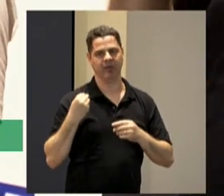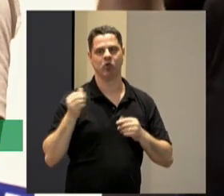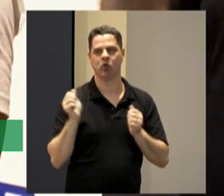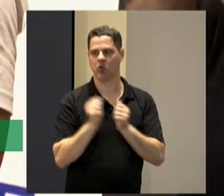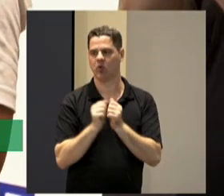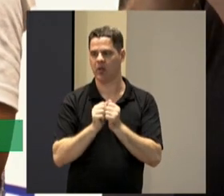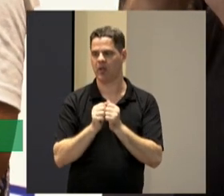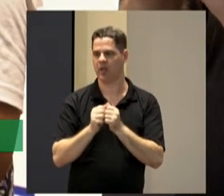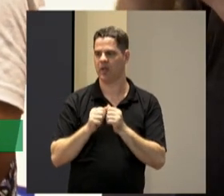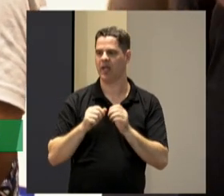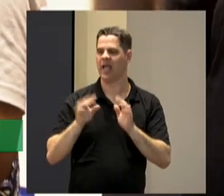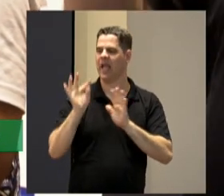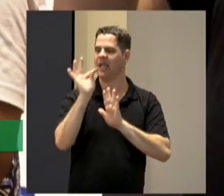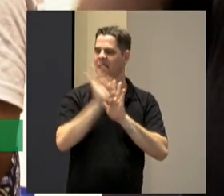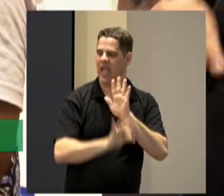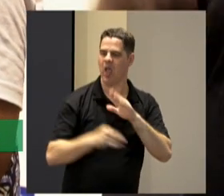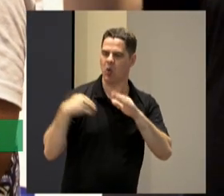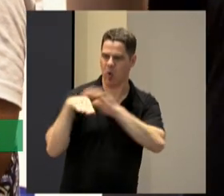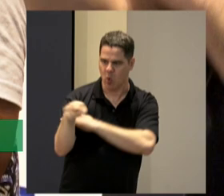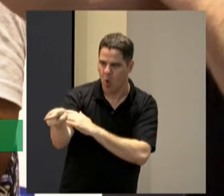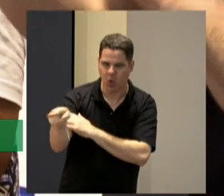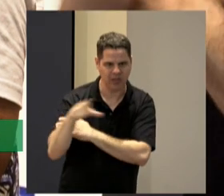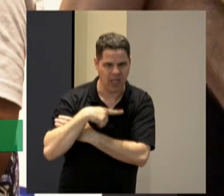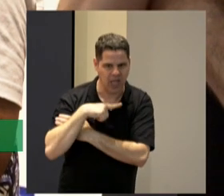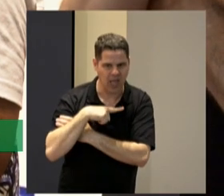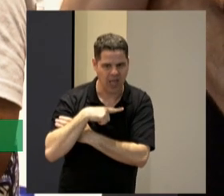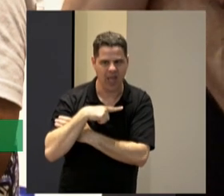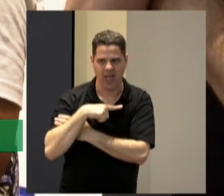Tem ainda esse texto, professora, guardado?